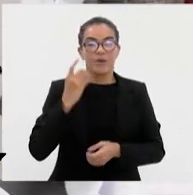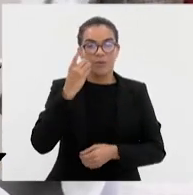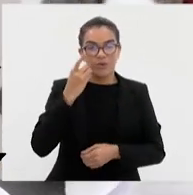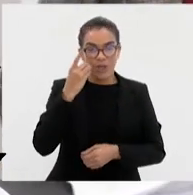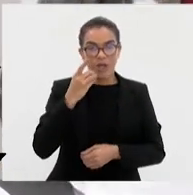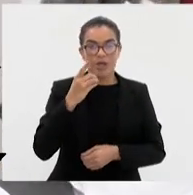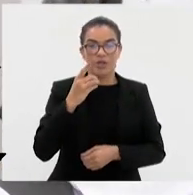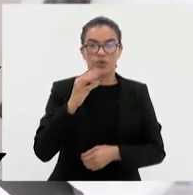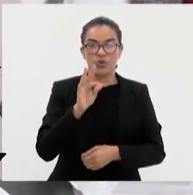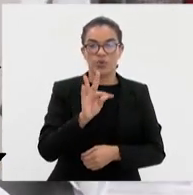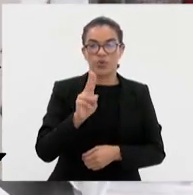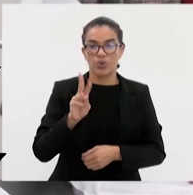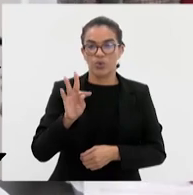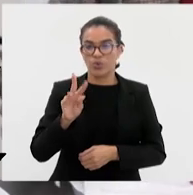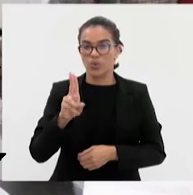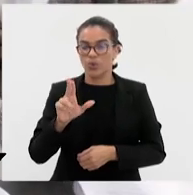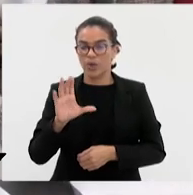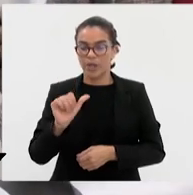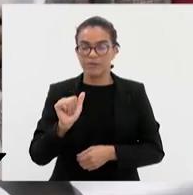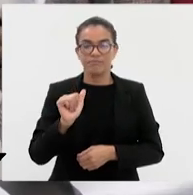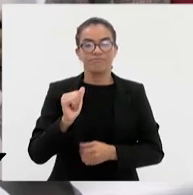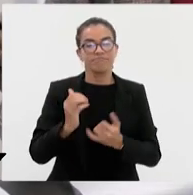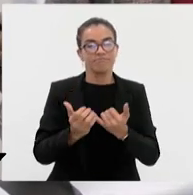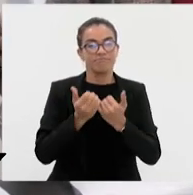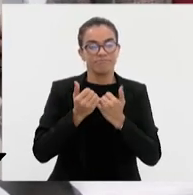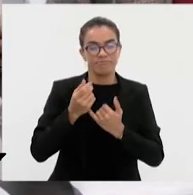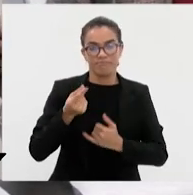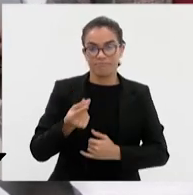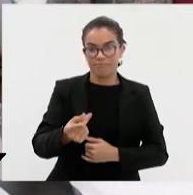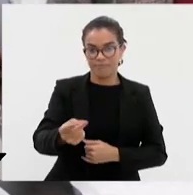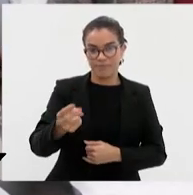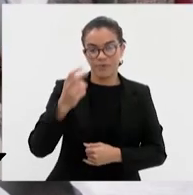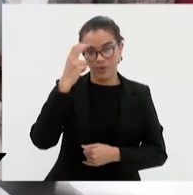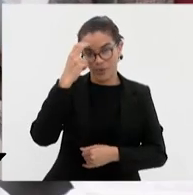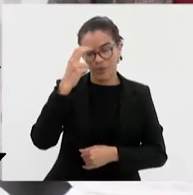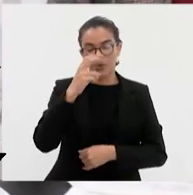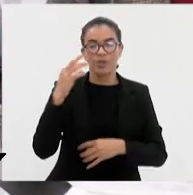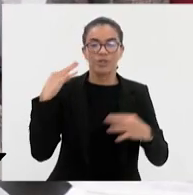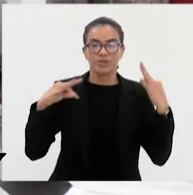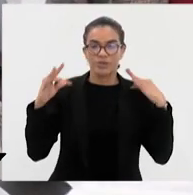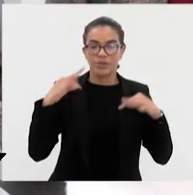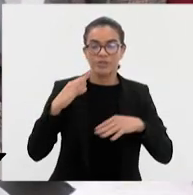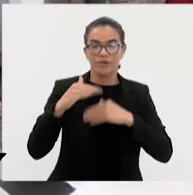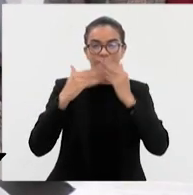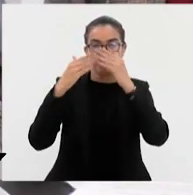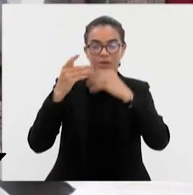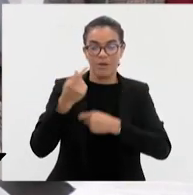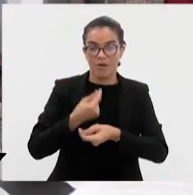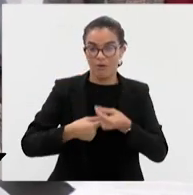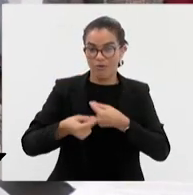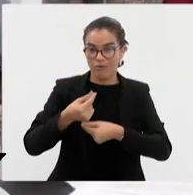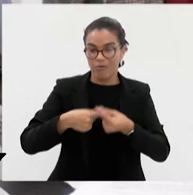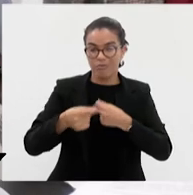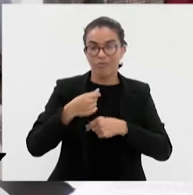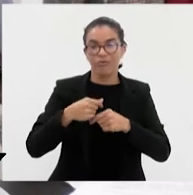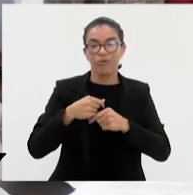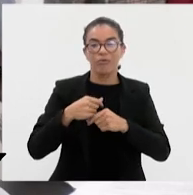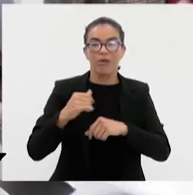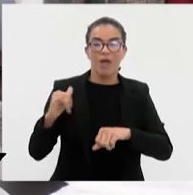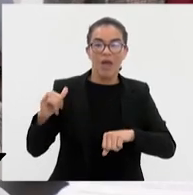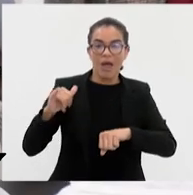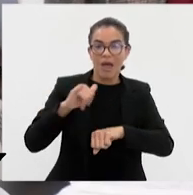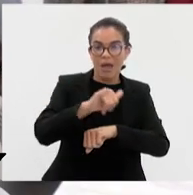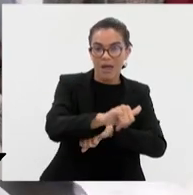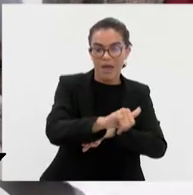Gustavo Tutuca, que declara patrimônio imaterial de interesse turístico, esportivo e de desenvolvimento econômico e social de natureza do